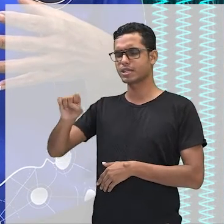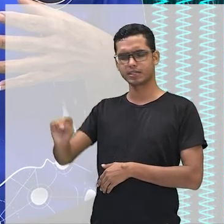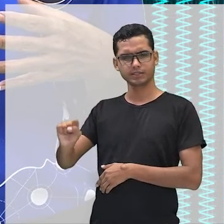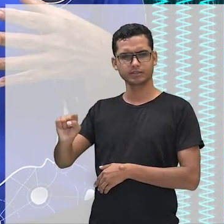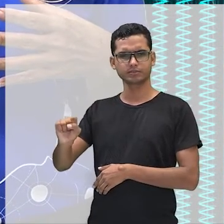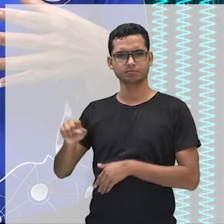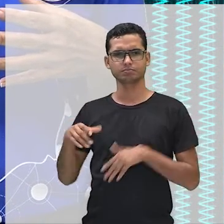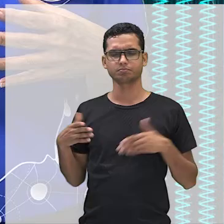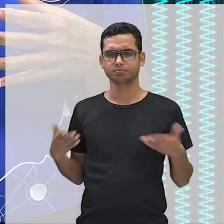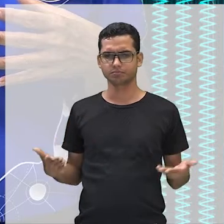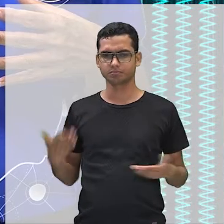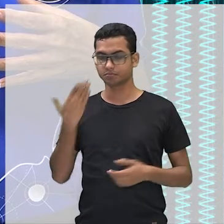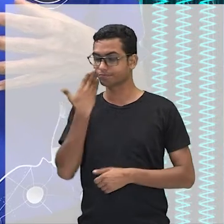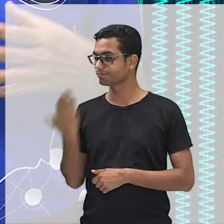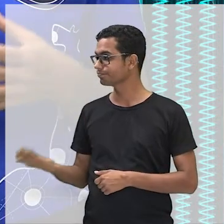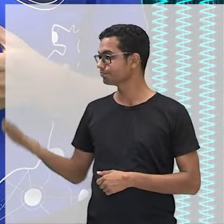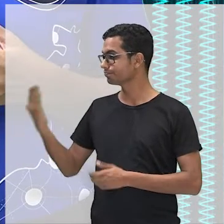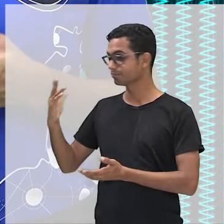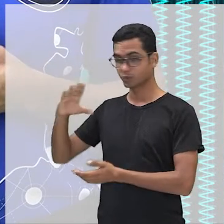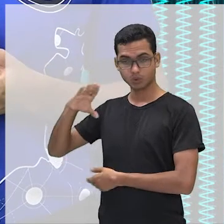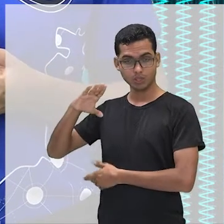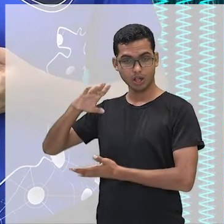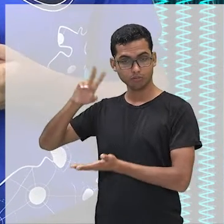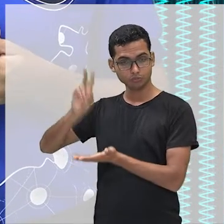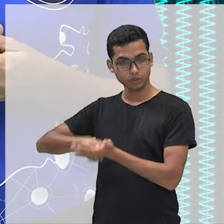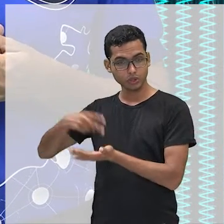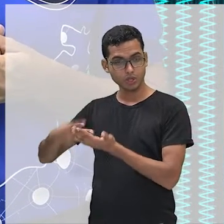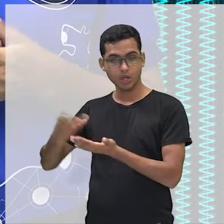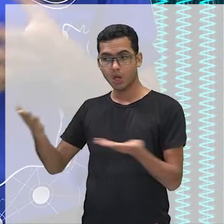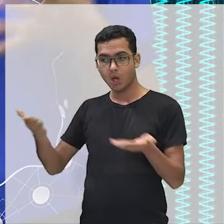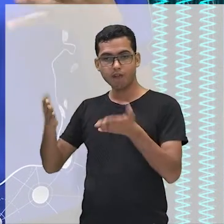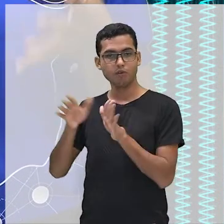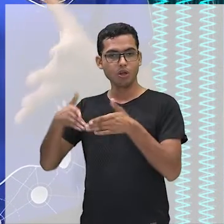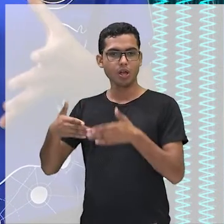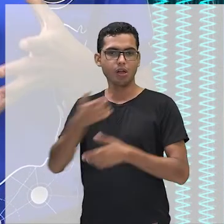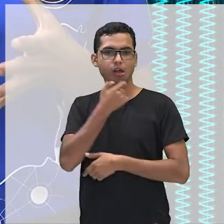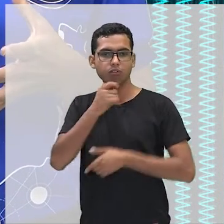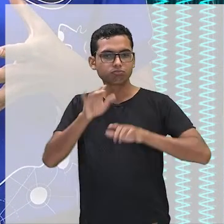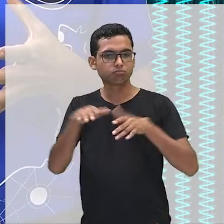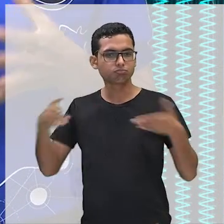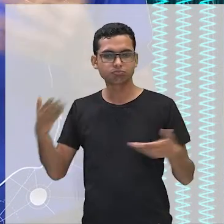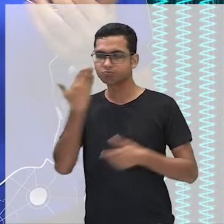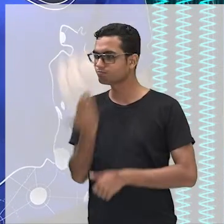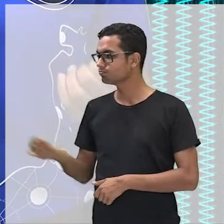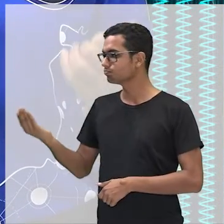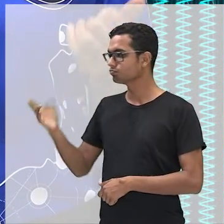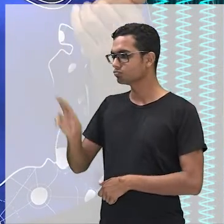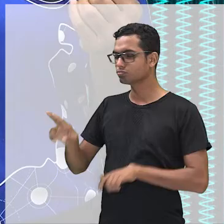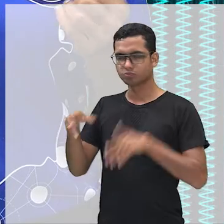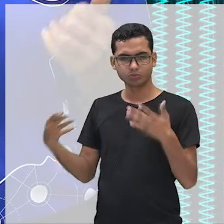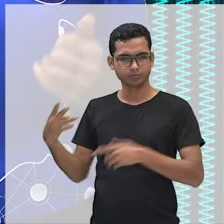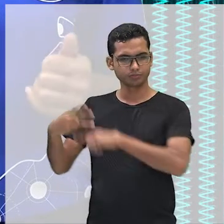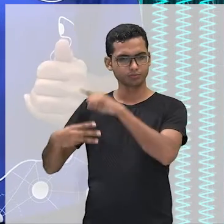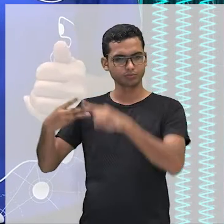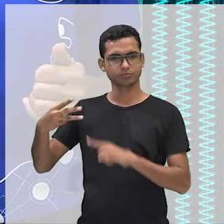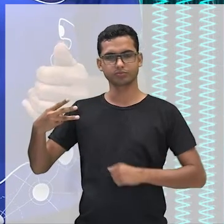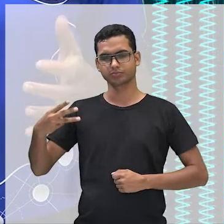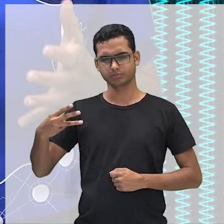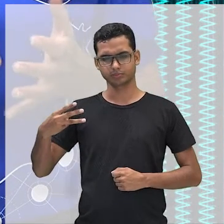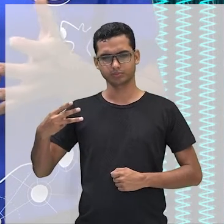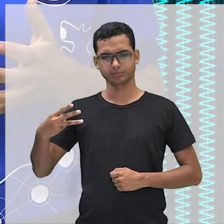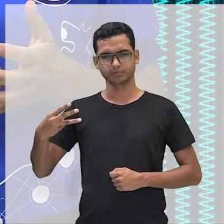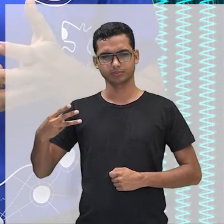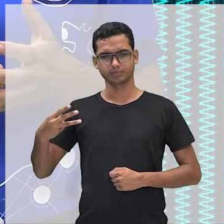my friends, com função aqui dos object pronouns? Qual seria que eu utilizaria? As,